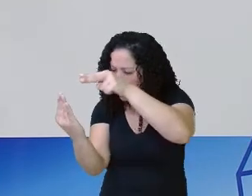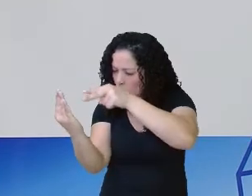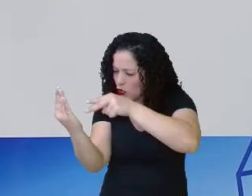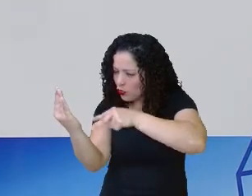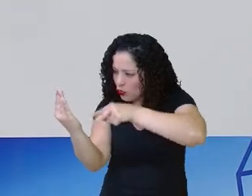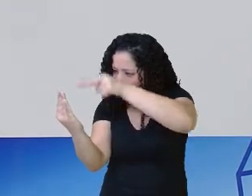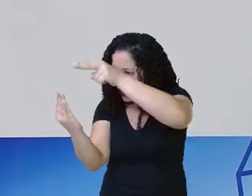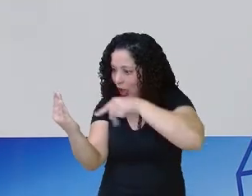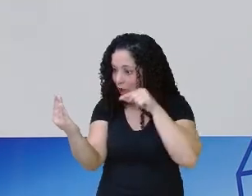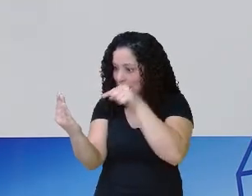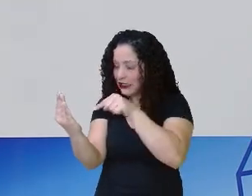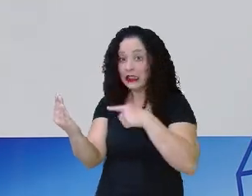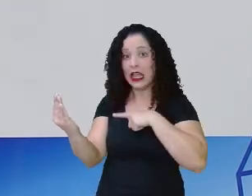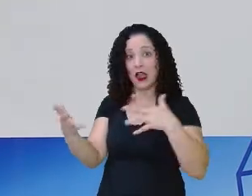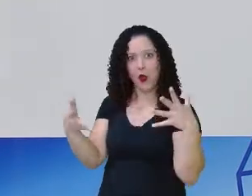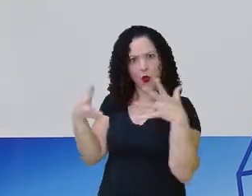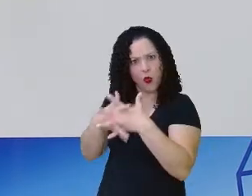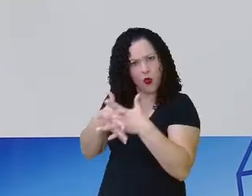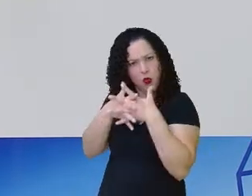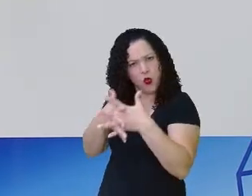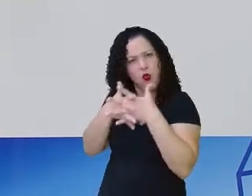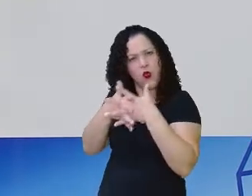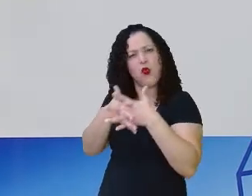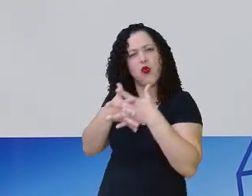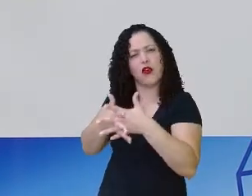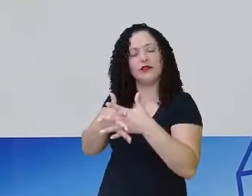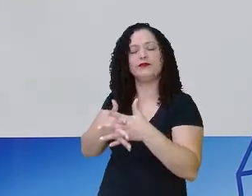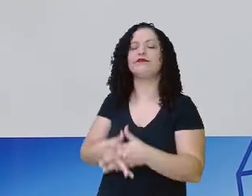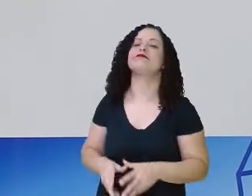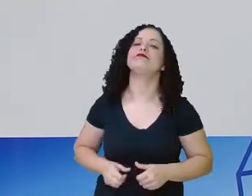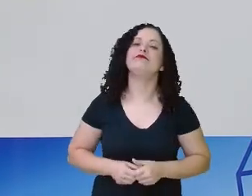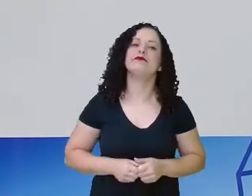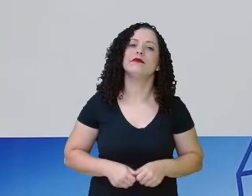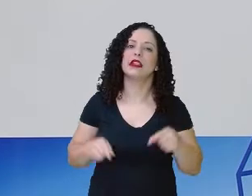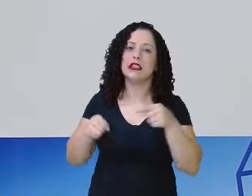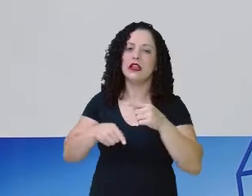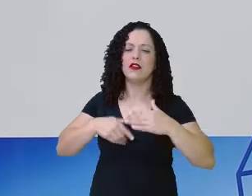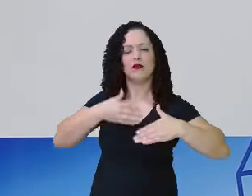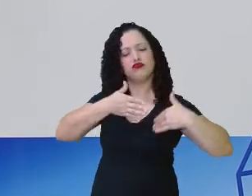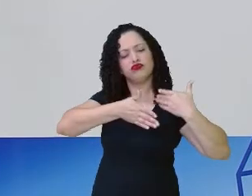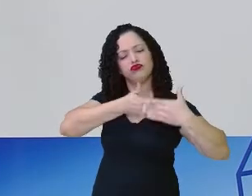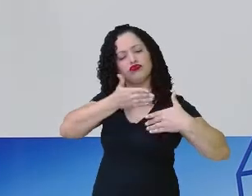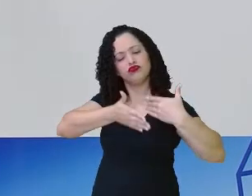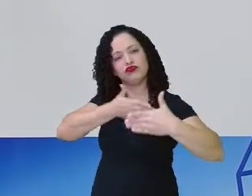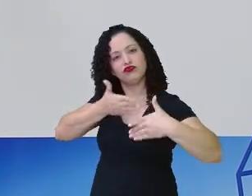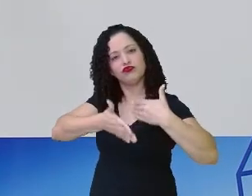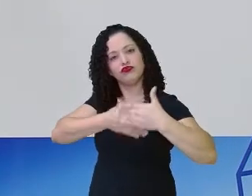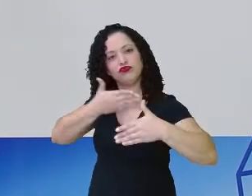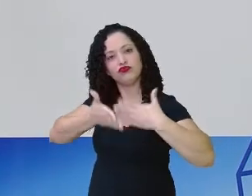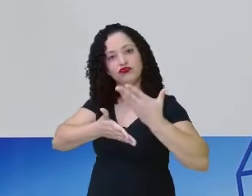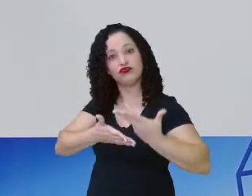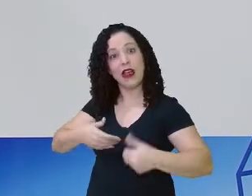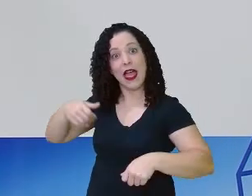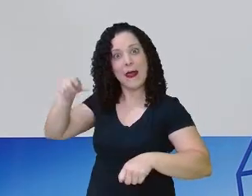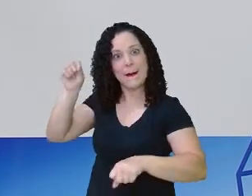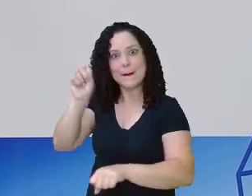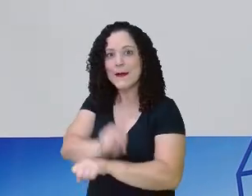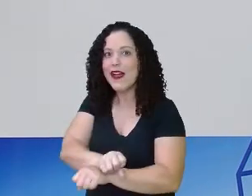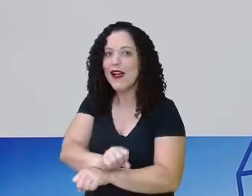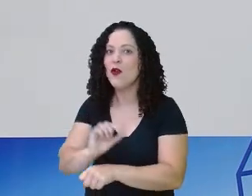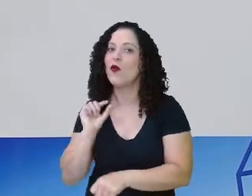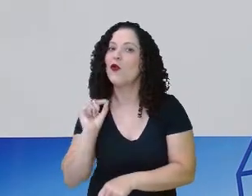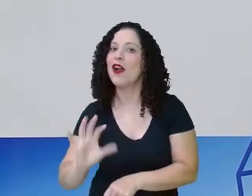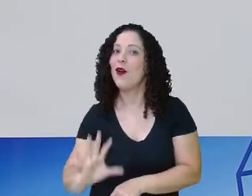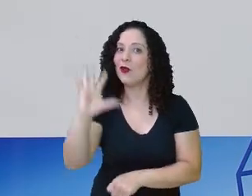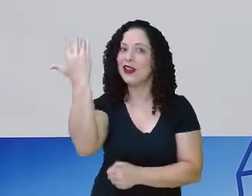tem um conflito. Quando esse conflito vai se desenrolando, chega num momento muito esperado no conto, que é